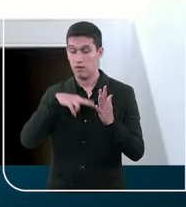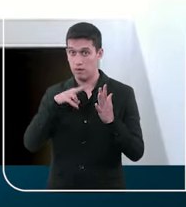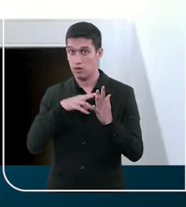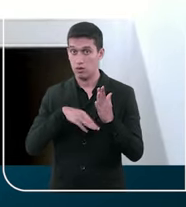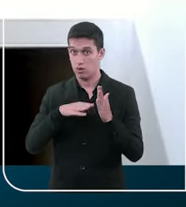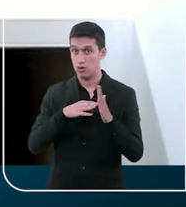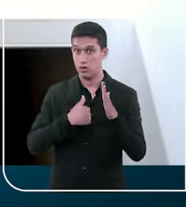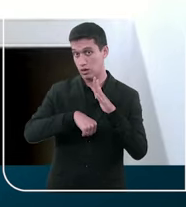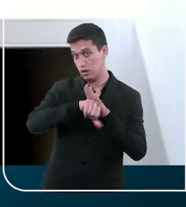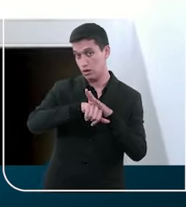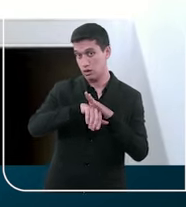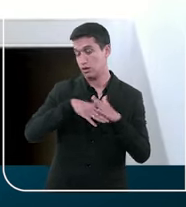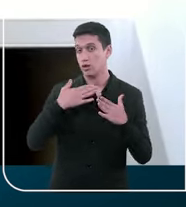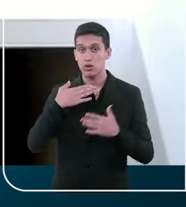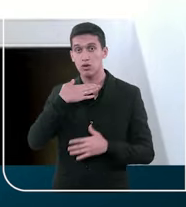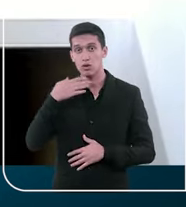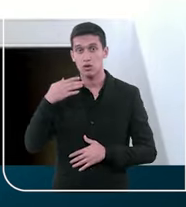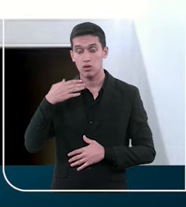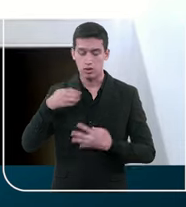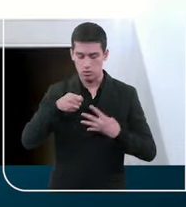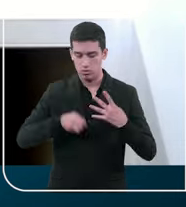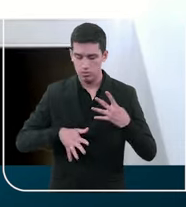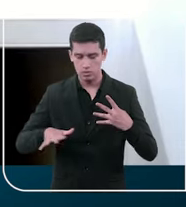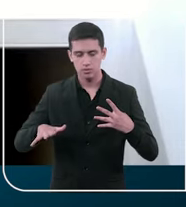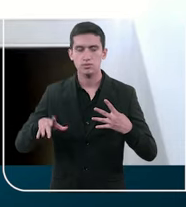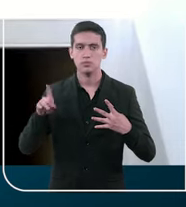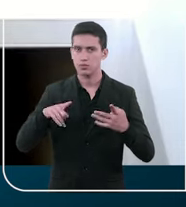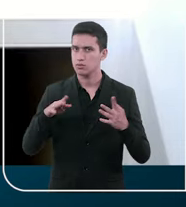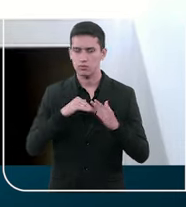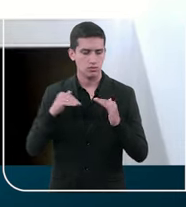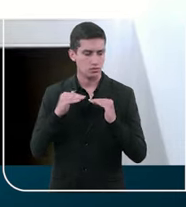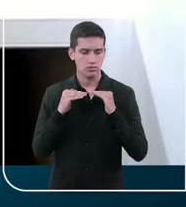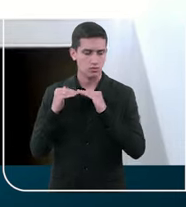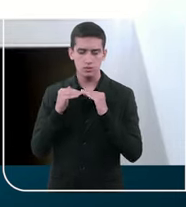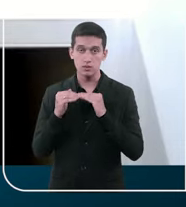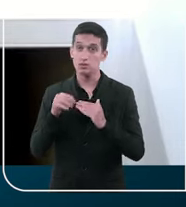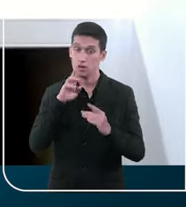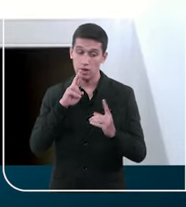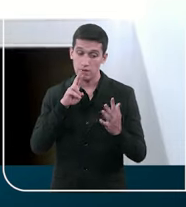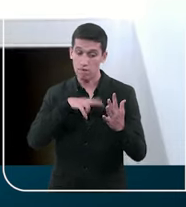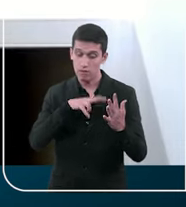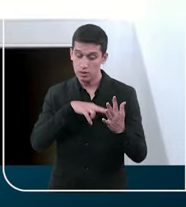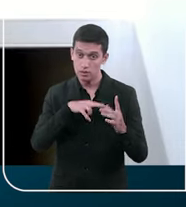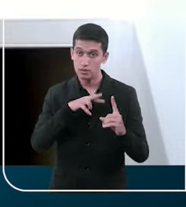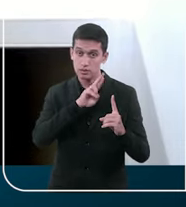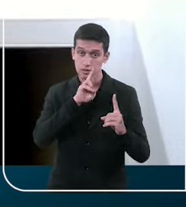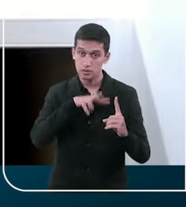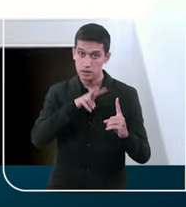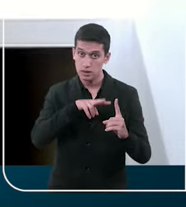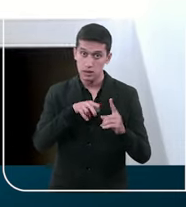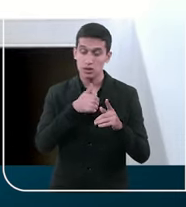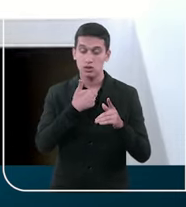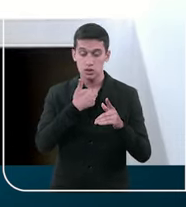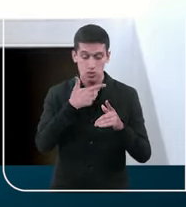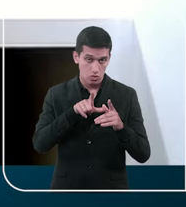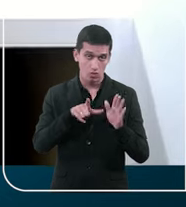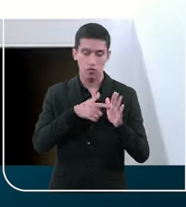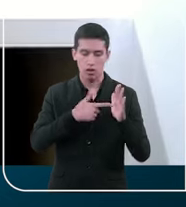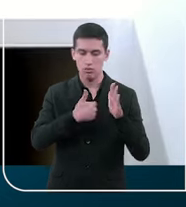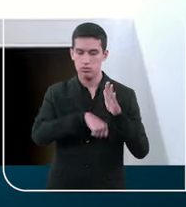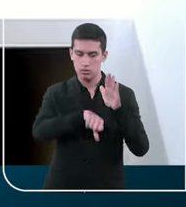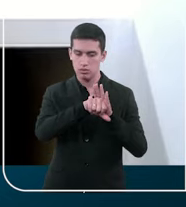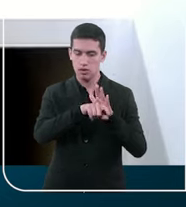revisão criminal, em que a jurisprudência é unânime já em compreender que na revisão criminal é possível, em algumas hipóteses, que o tribunal